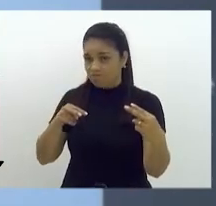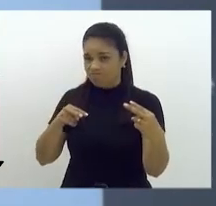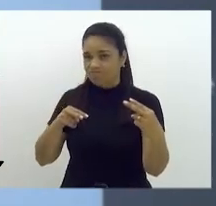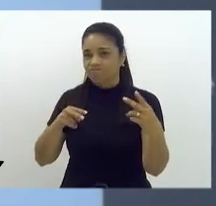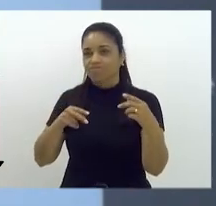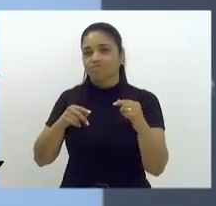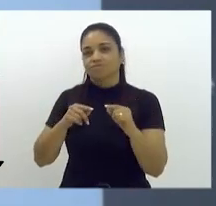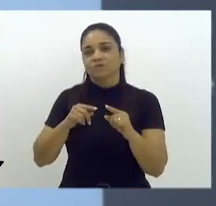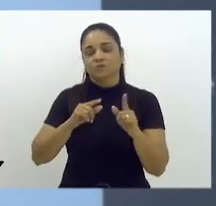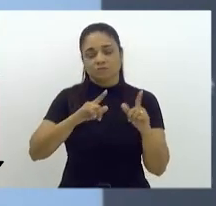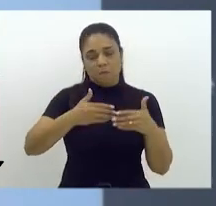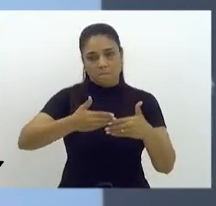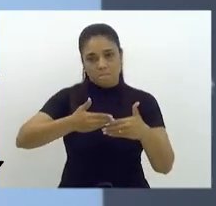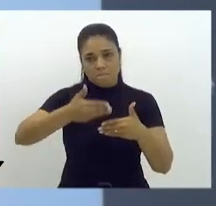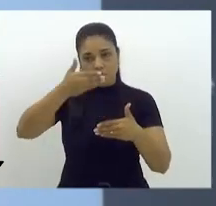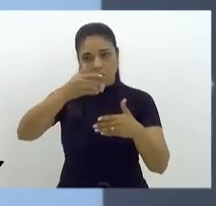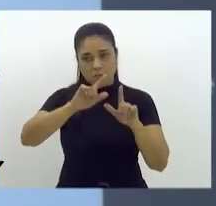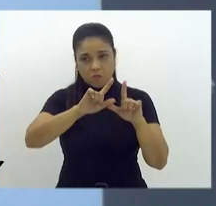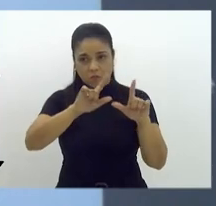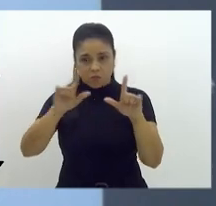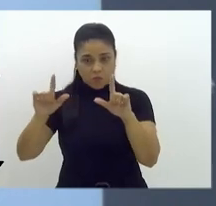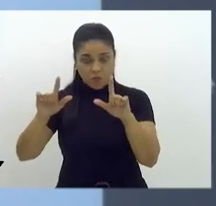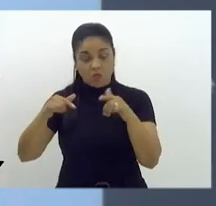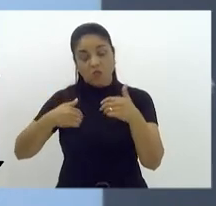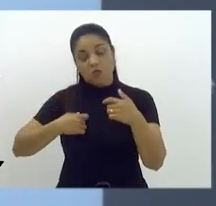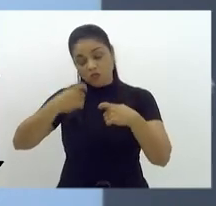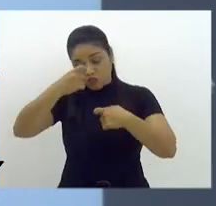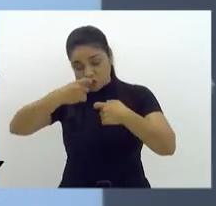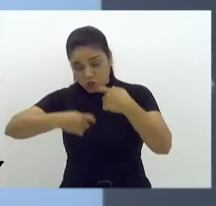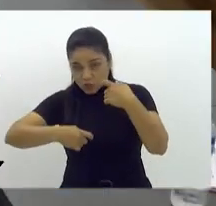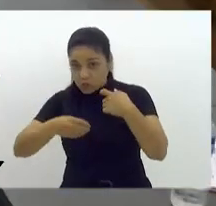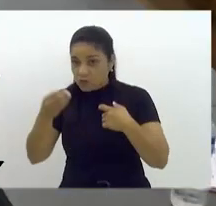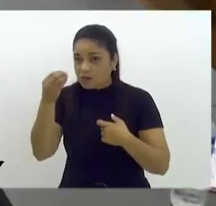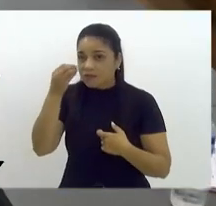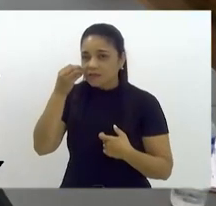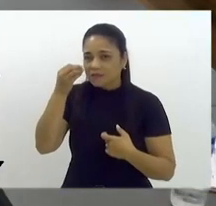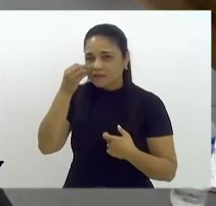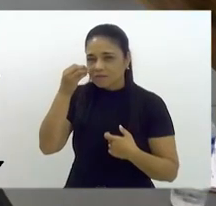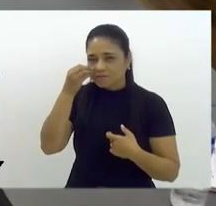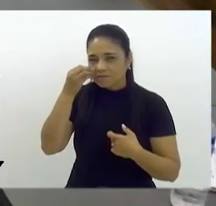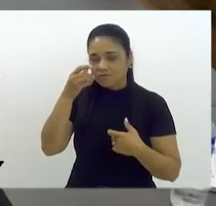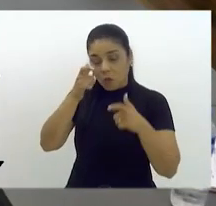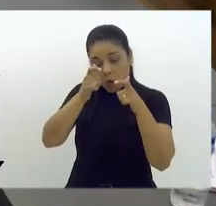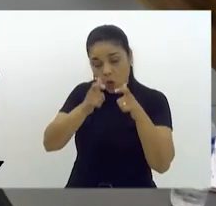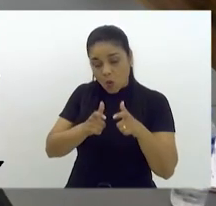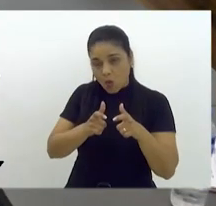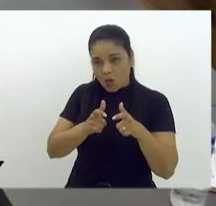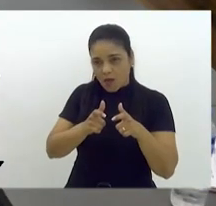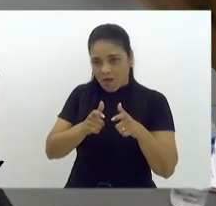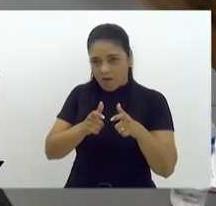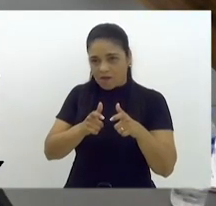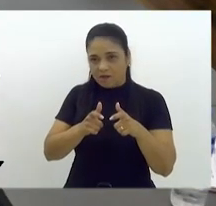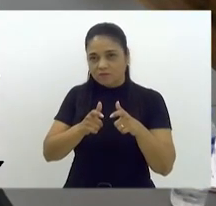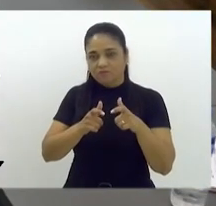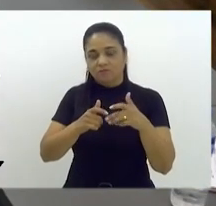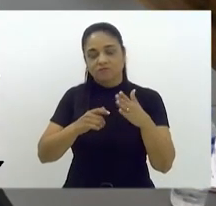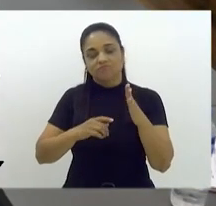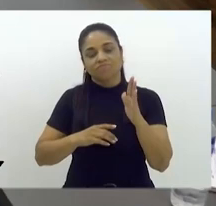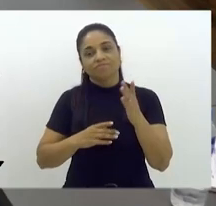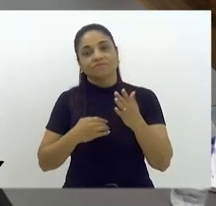o próximo gráfico vítima de tentativa de estupro por local do fato ambiente virtual já aumenta um